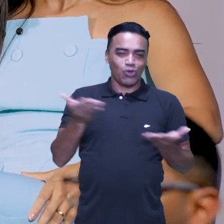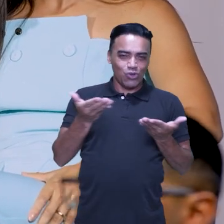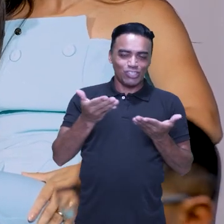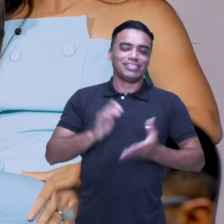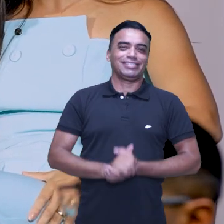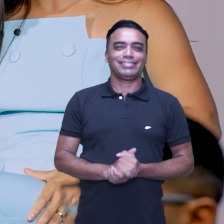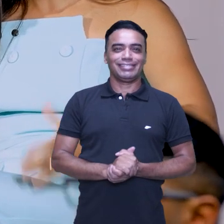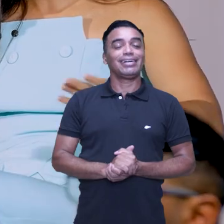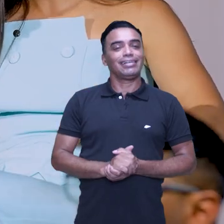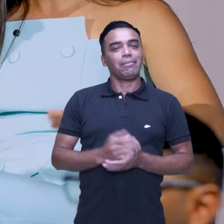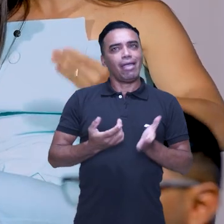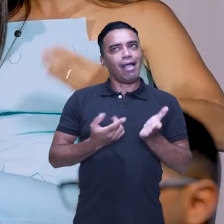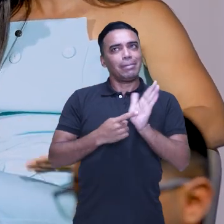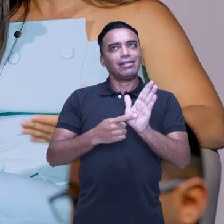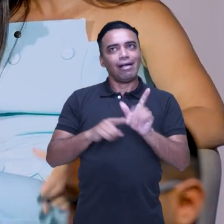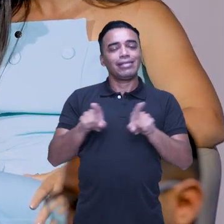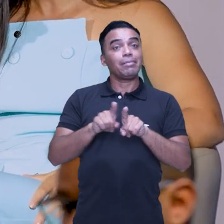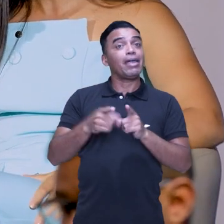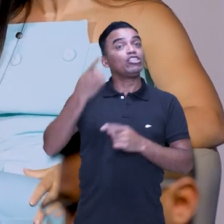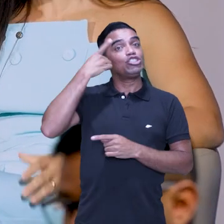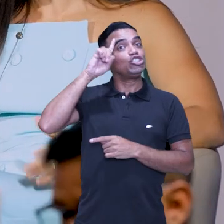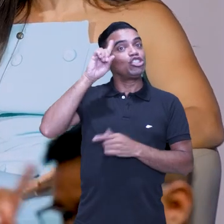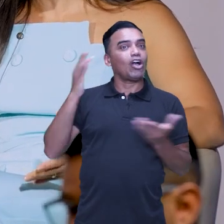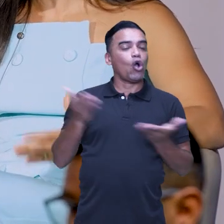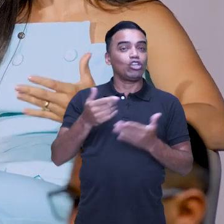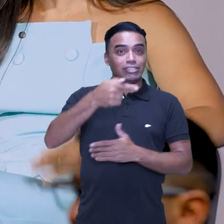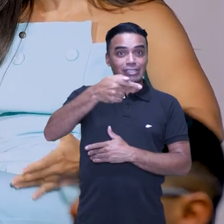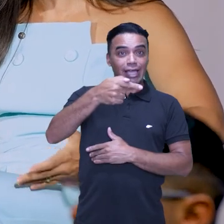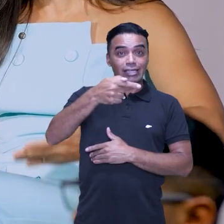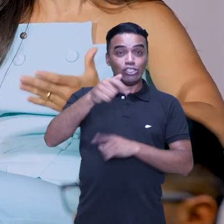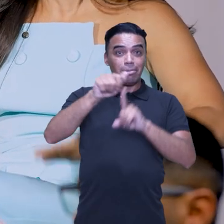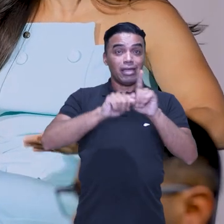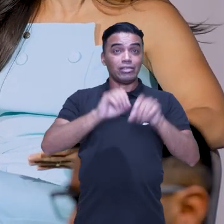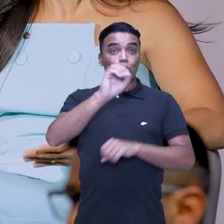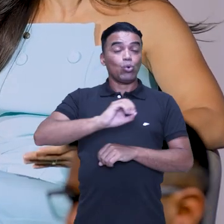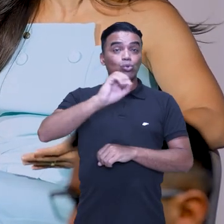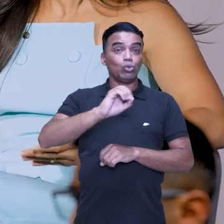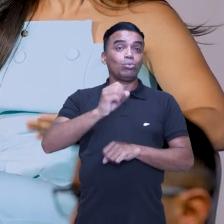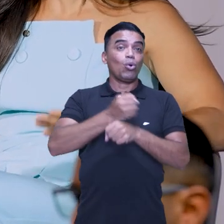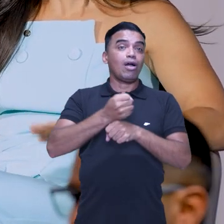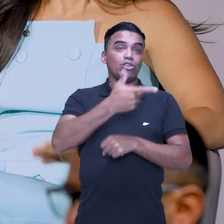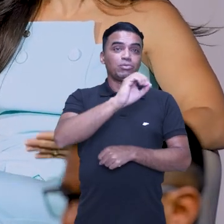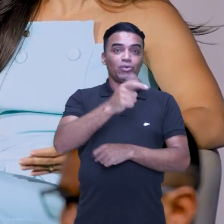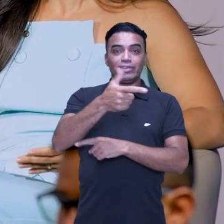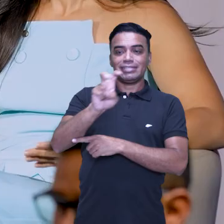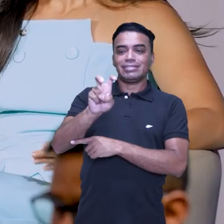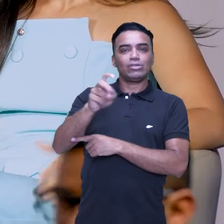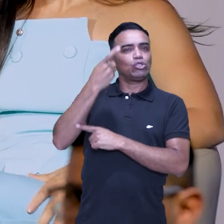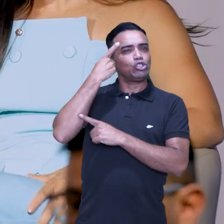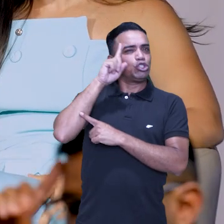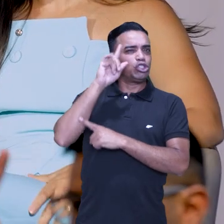E, além de me apresentar, eu queria falar sobre o dia de hoje, né? 7 de outubro de 2025, um dia